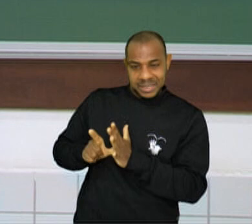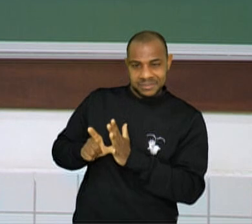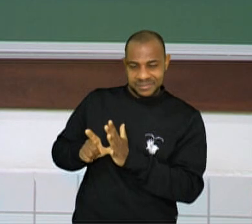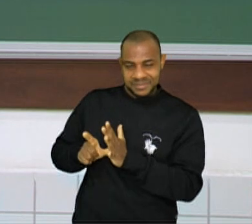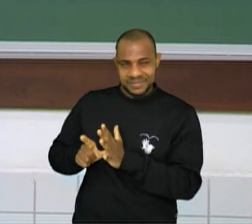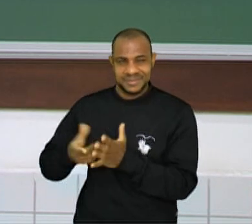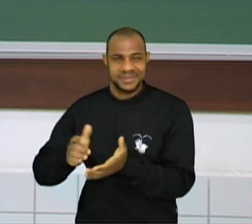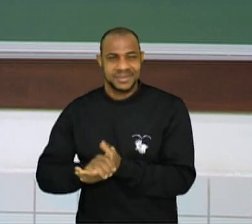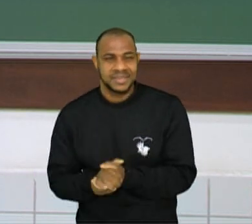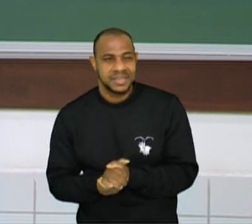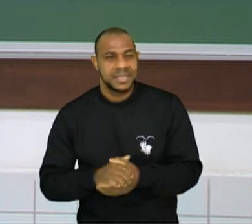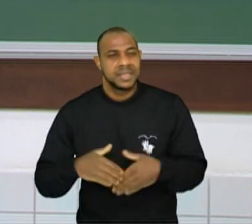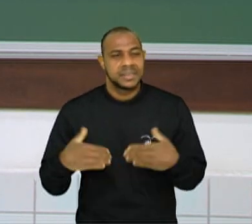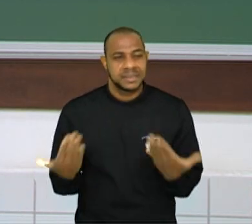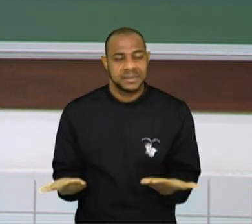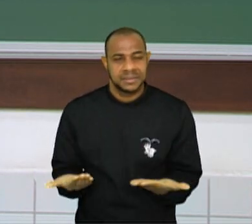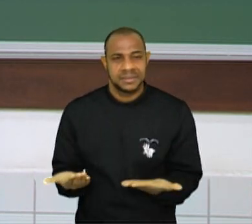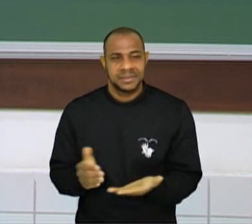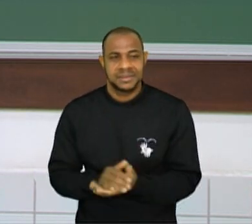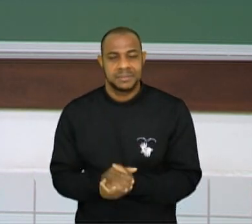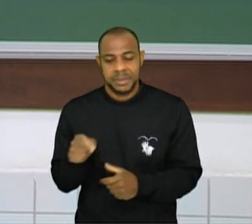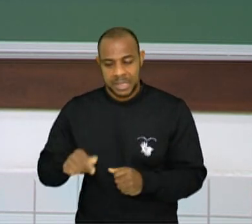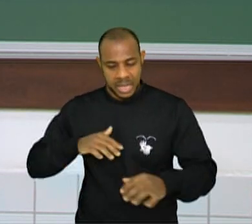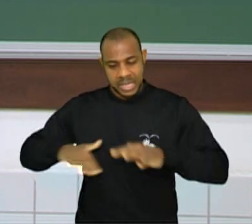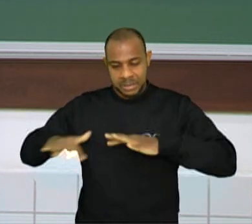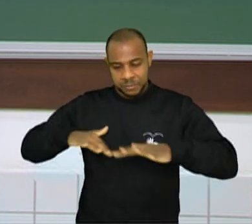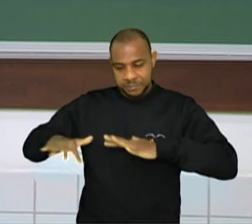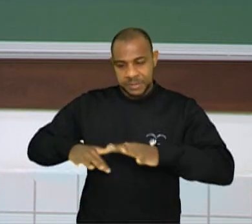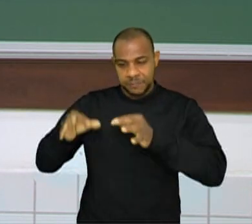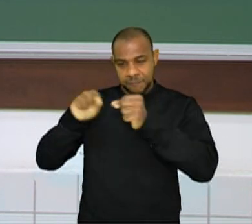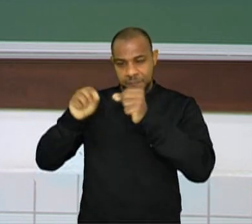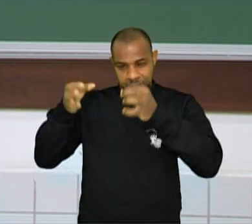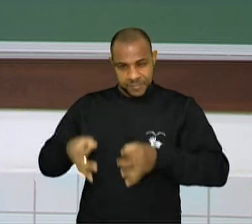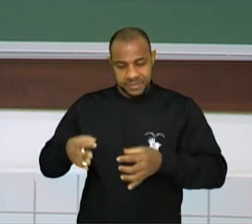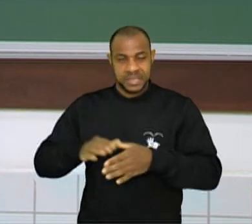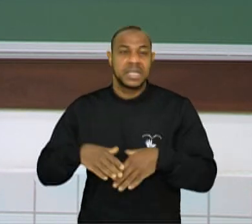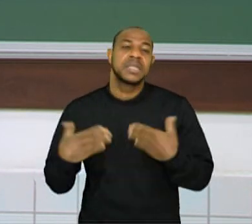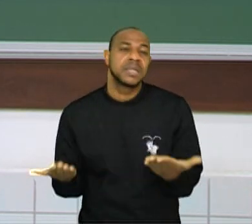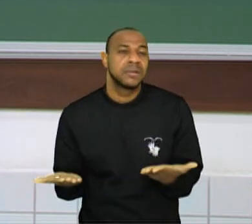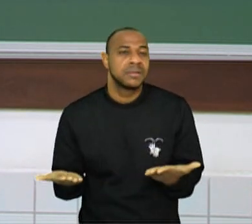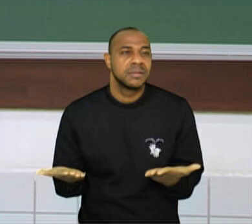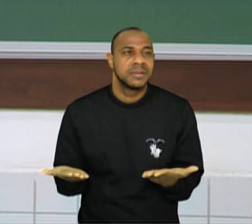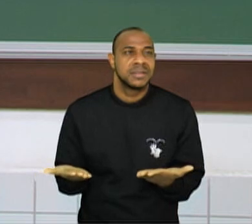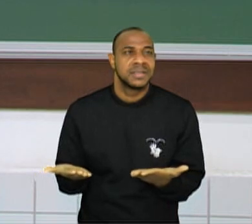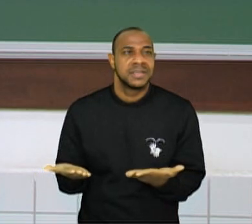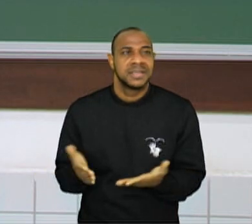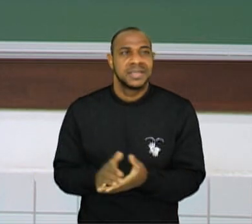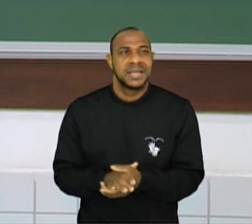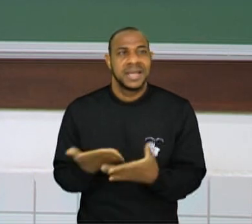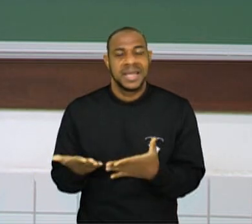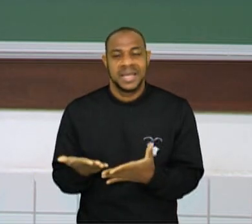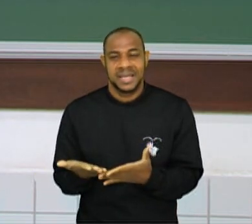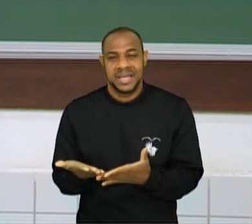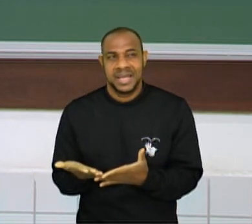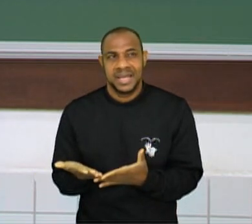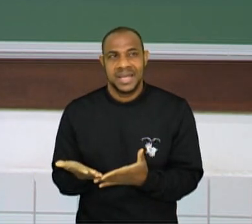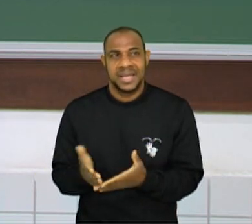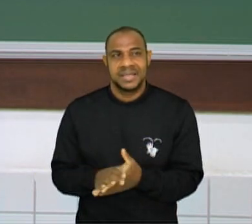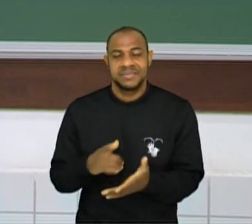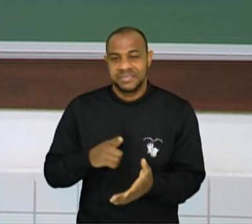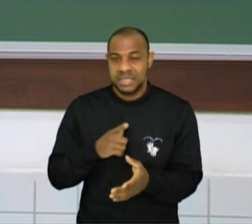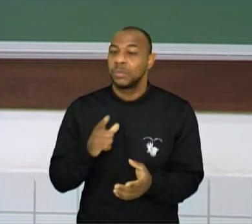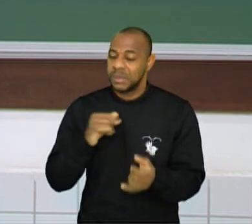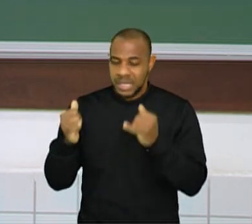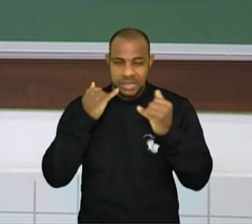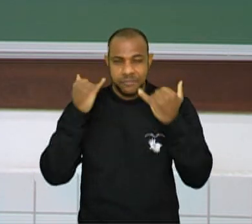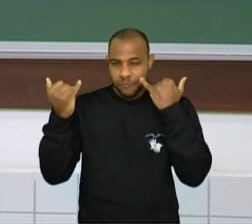provisão constitucional para essa movimentação que foi feita. Então, ele se exila e é um sinal de que ele tinha informações,